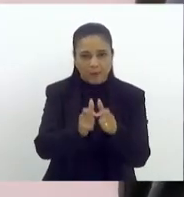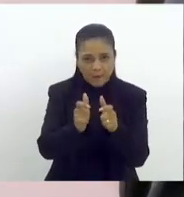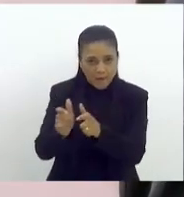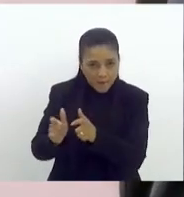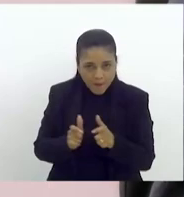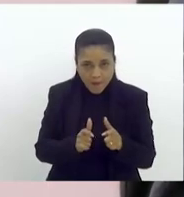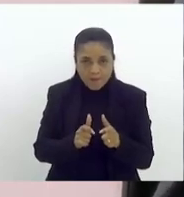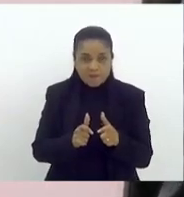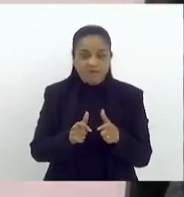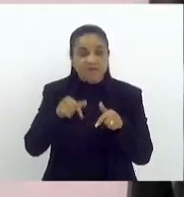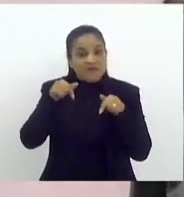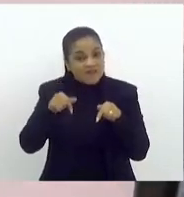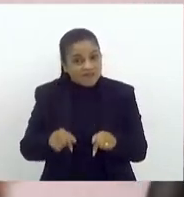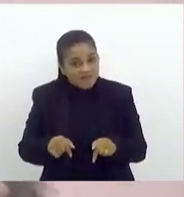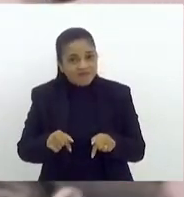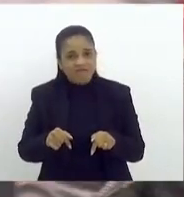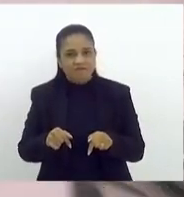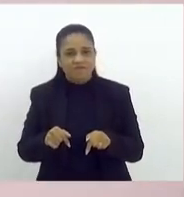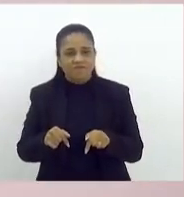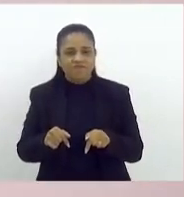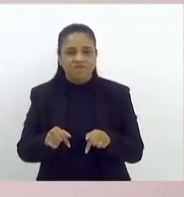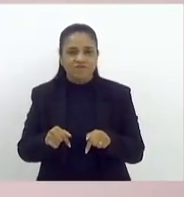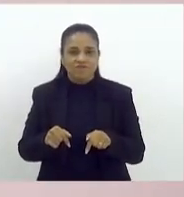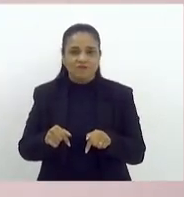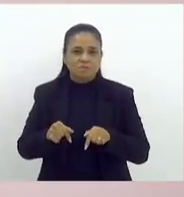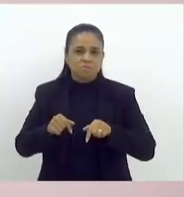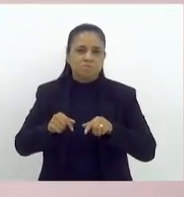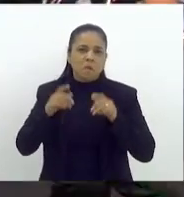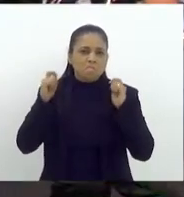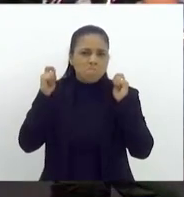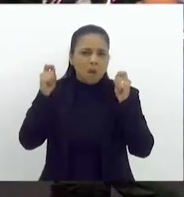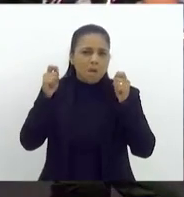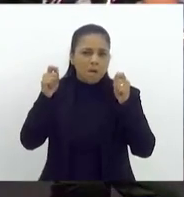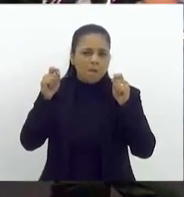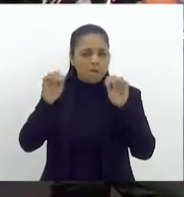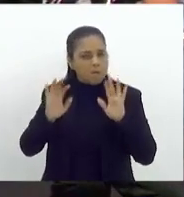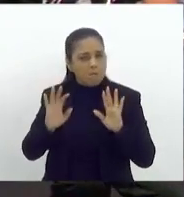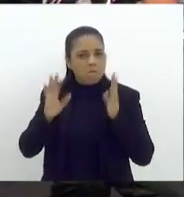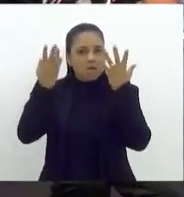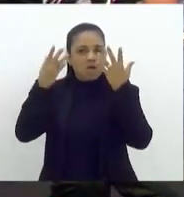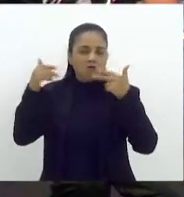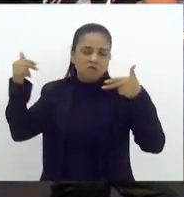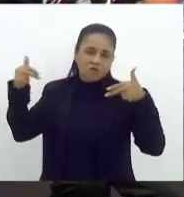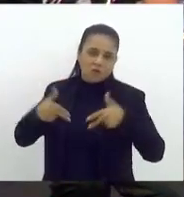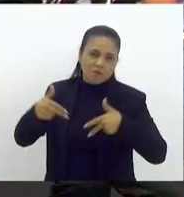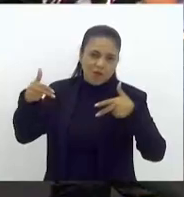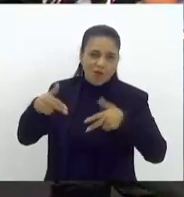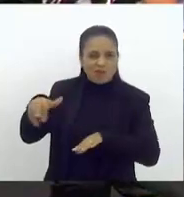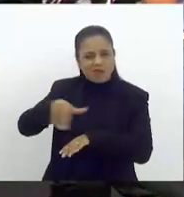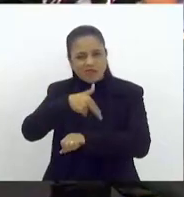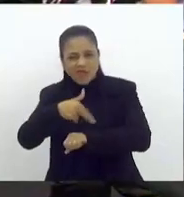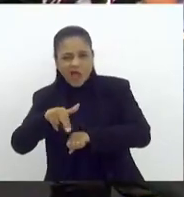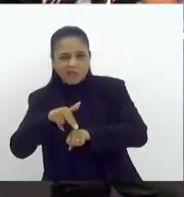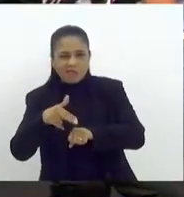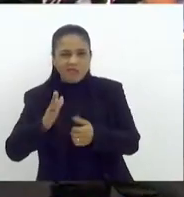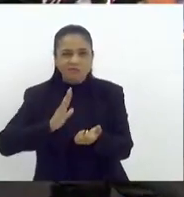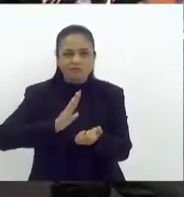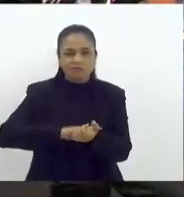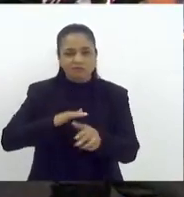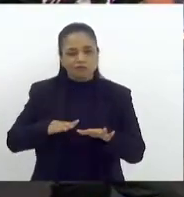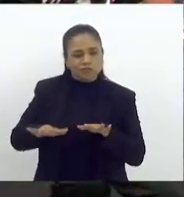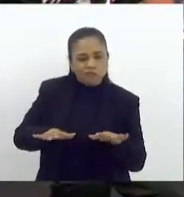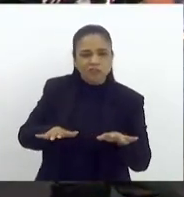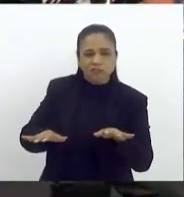a gente tem todas as manifestações do hip hop a dança os DJs